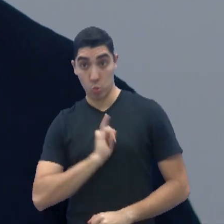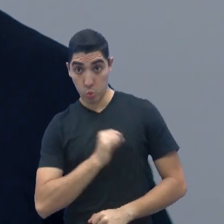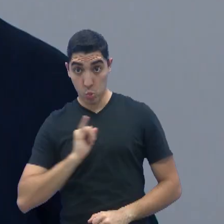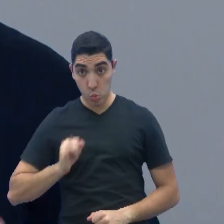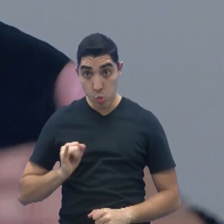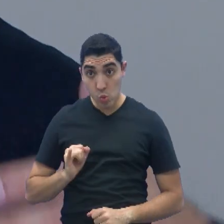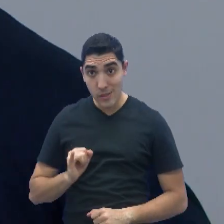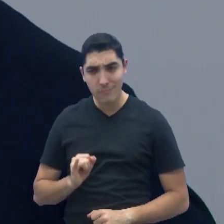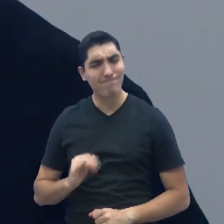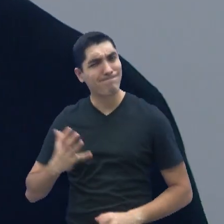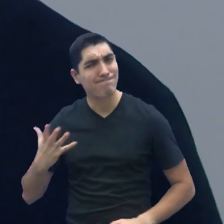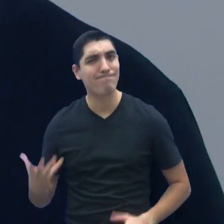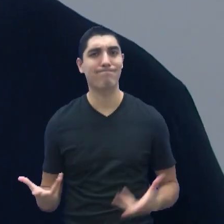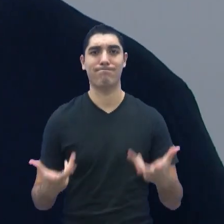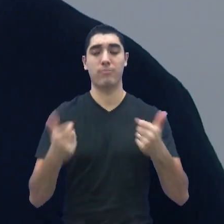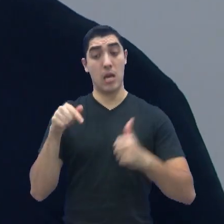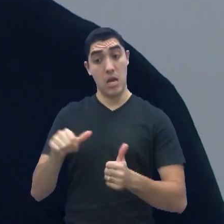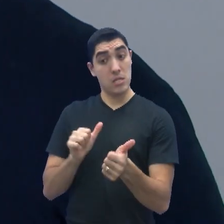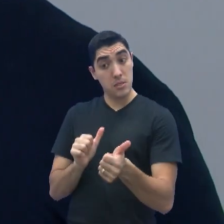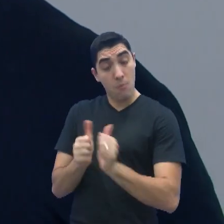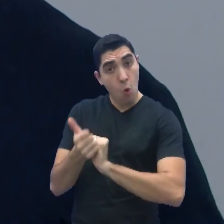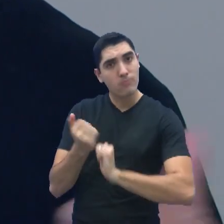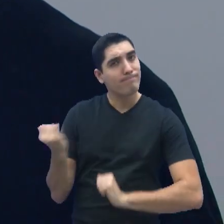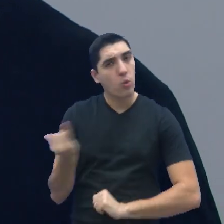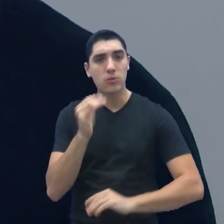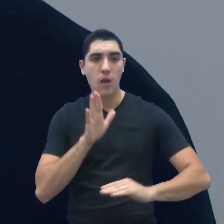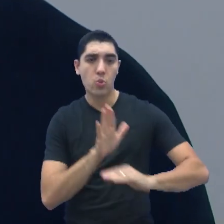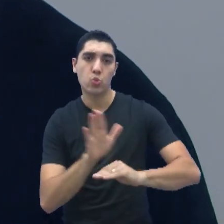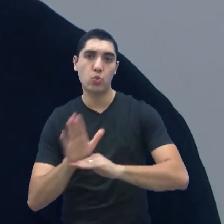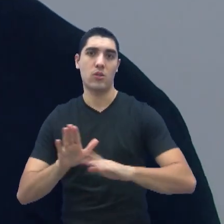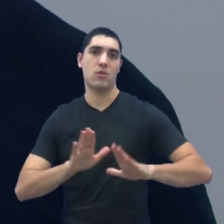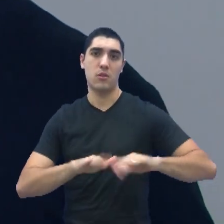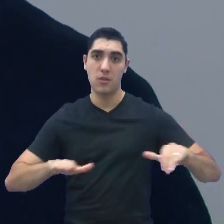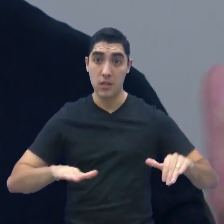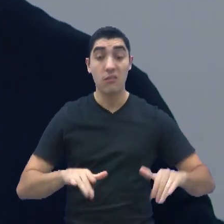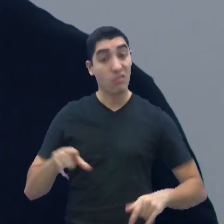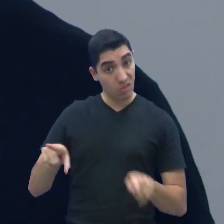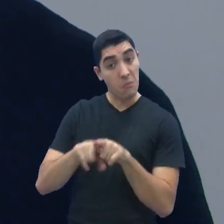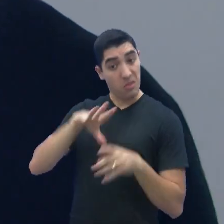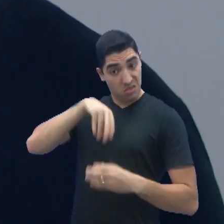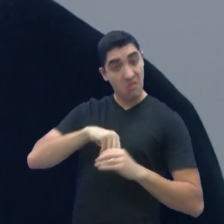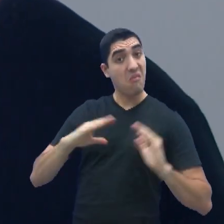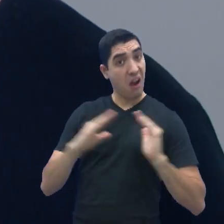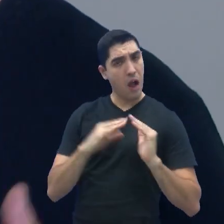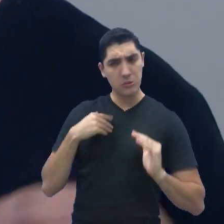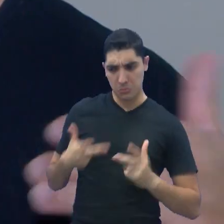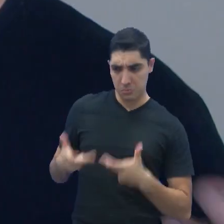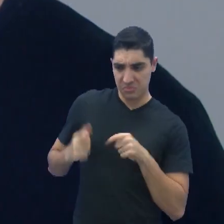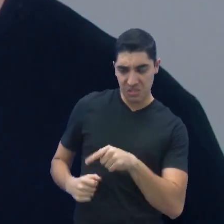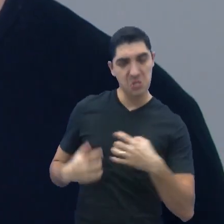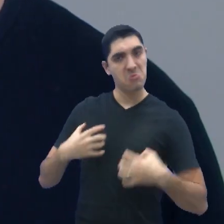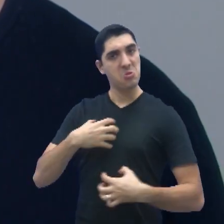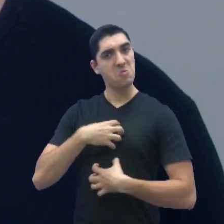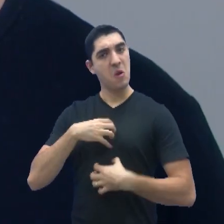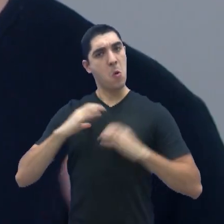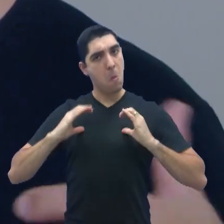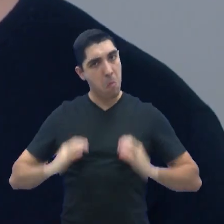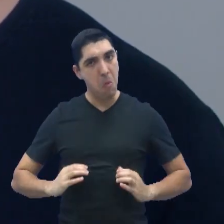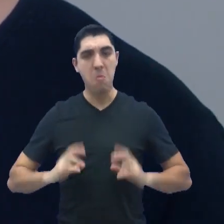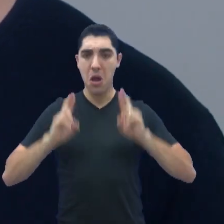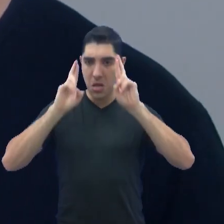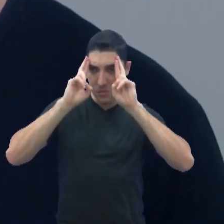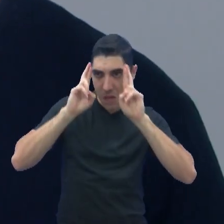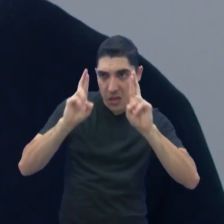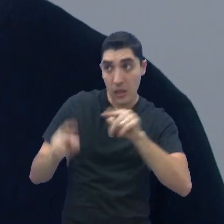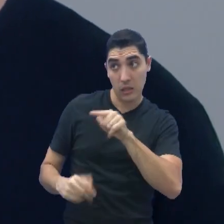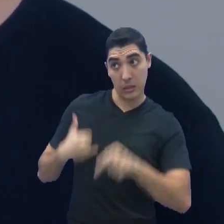que preza muito pela hierarquia. Então, e isso ele leva para dentro de casa. Isso é nítido que a gente consegue ver, respeitar sempre o mais velho, respeitar